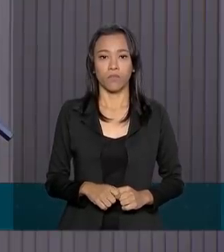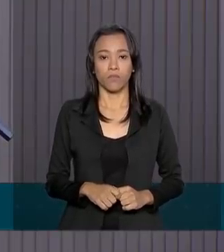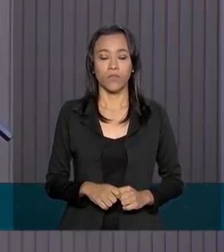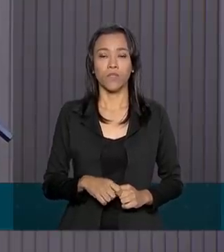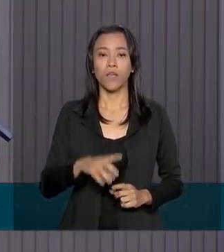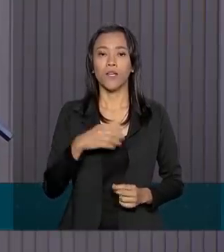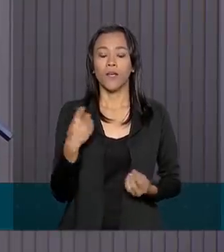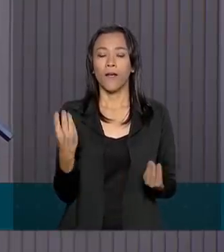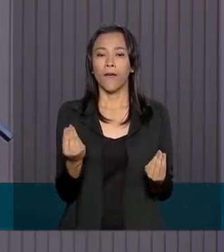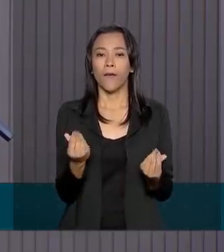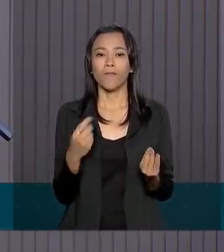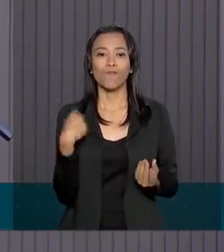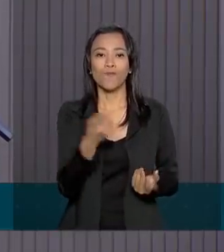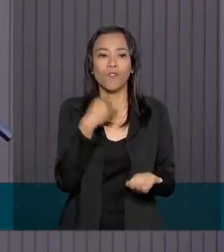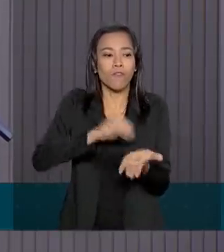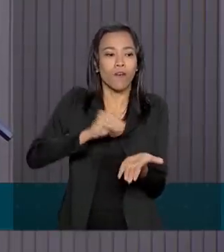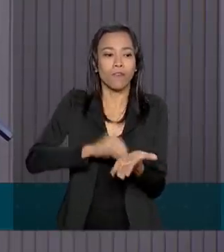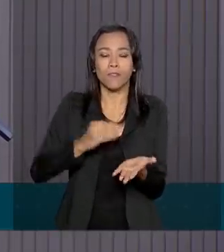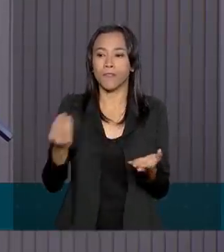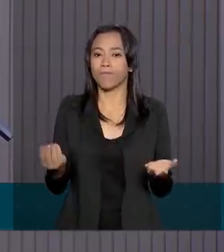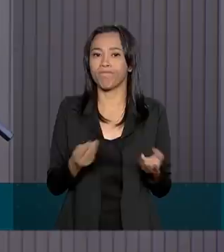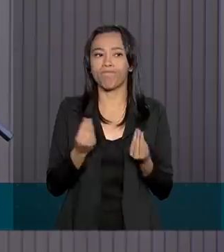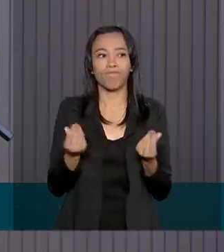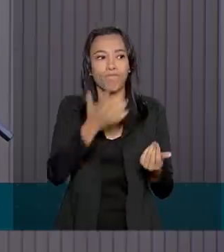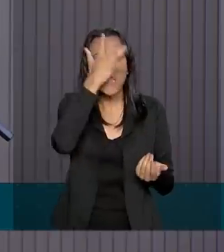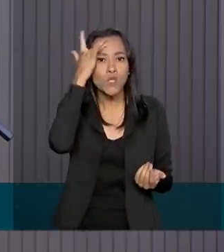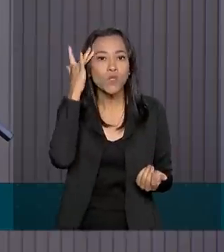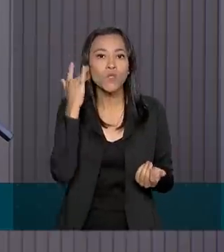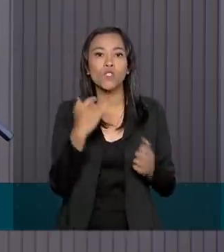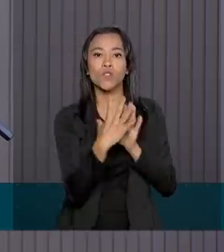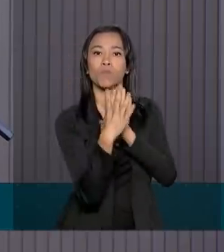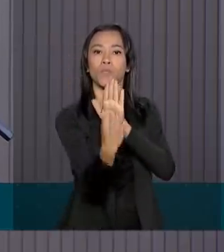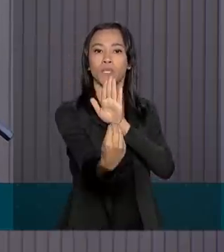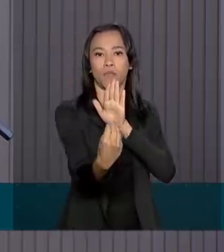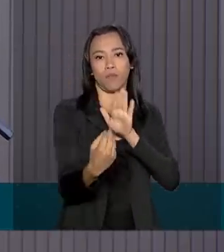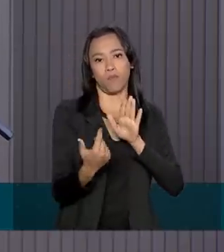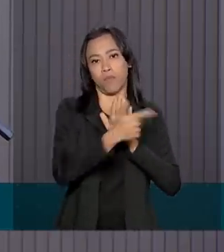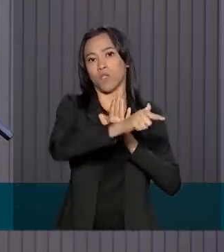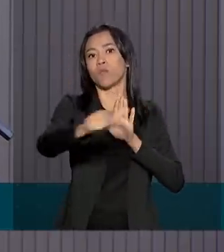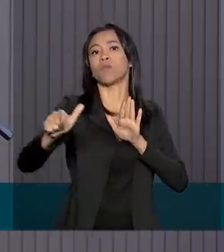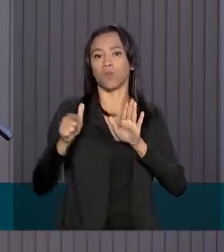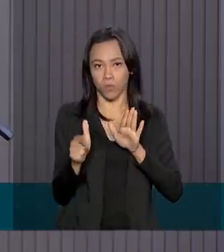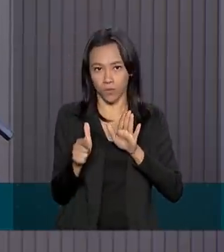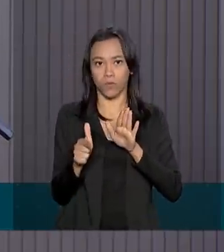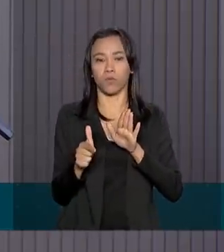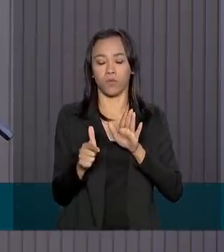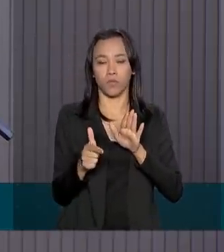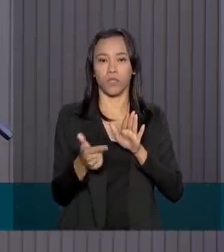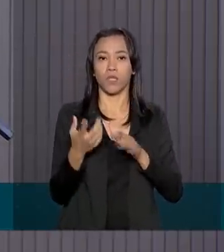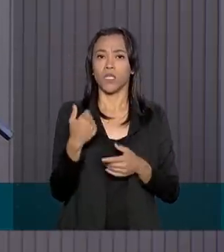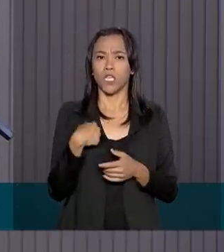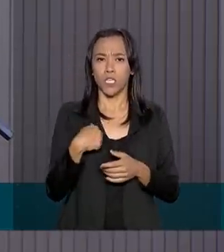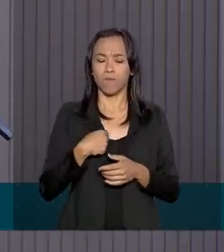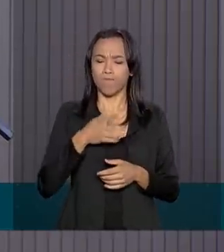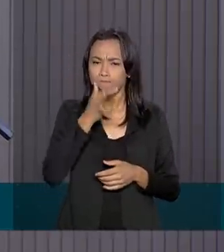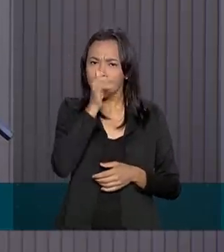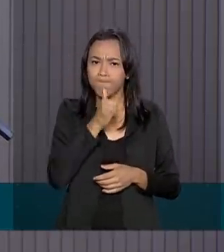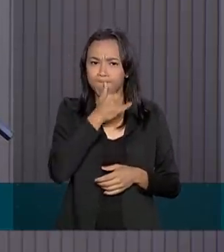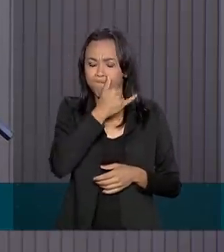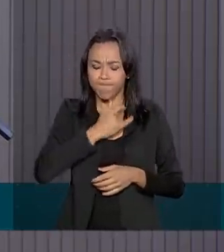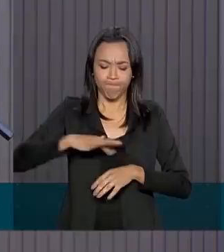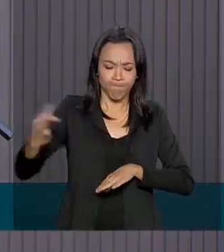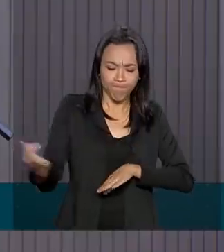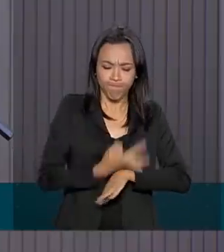Nos falta gente que sirva de exemplo para os demais, que não meçam sacrifícios